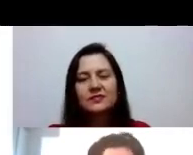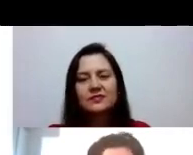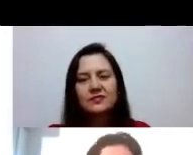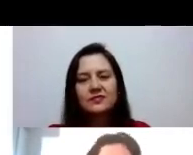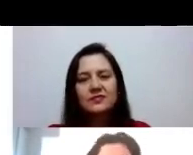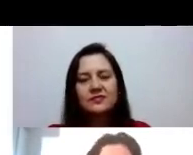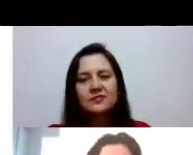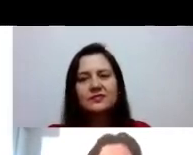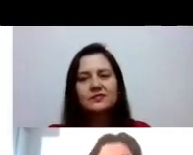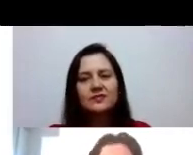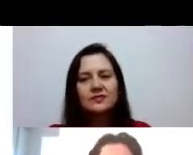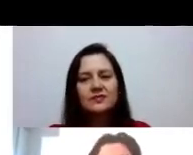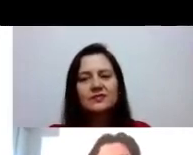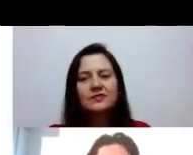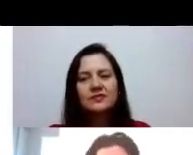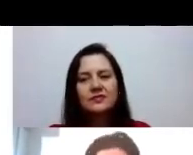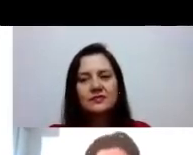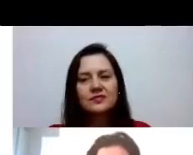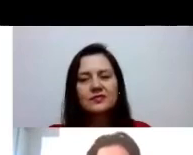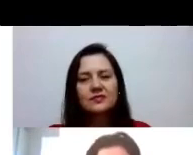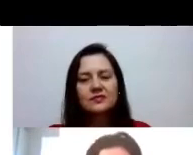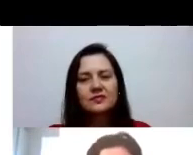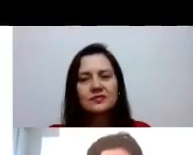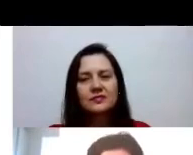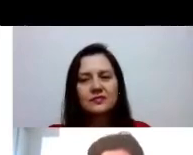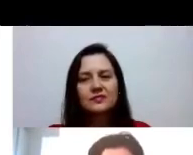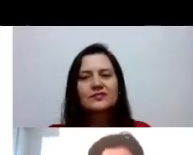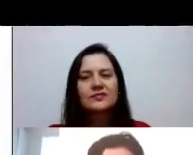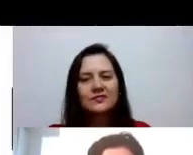ser possível e pedir para que o jurídico faça a sua manifestação.